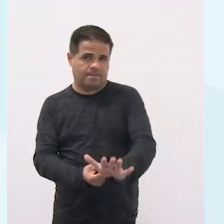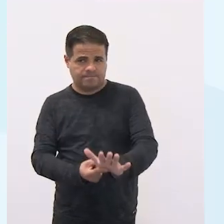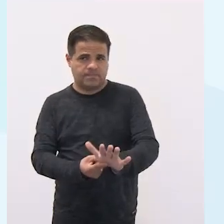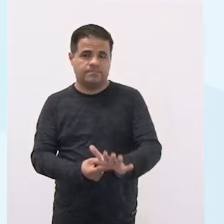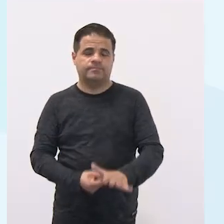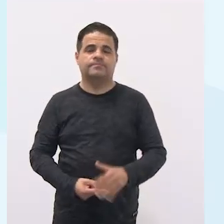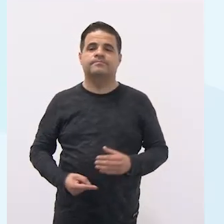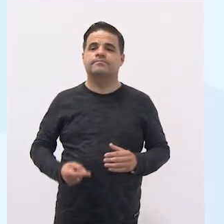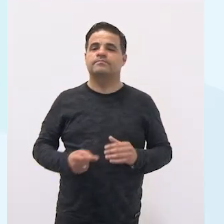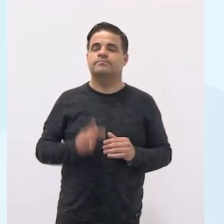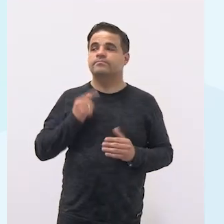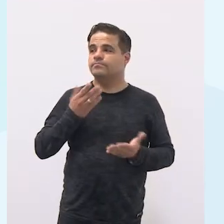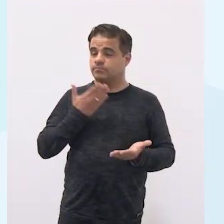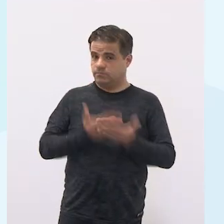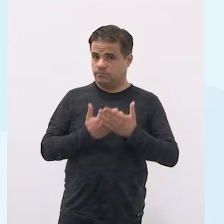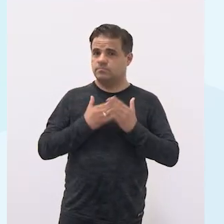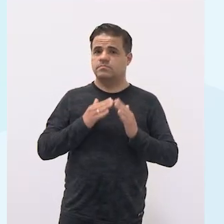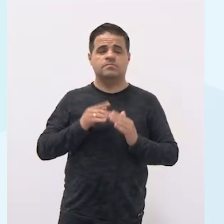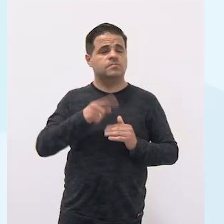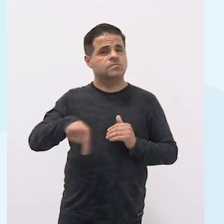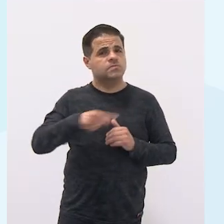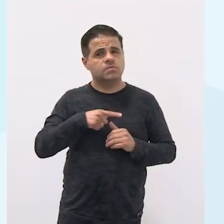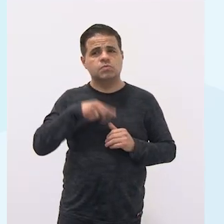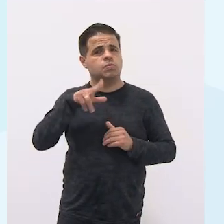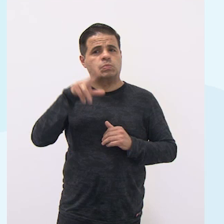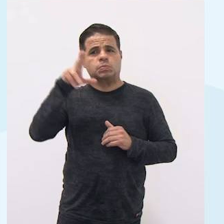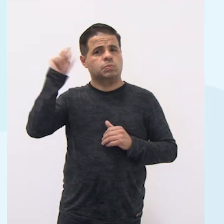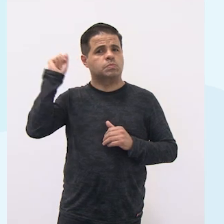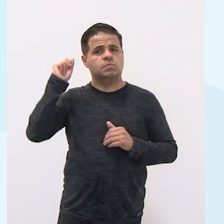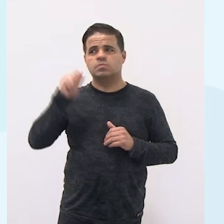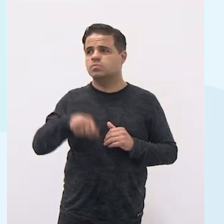a história de vida, muitas falavam que nunca tinham